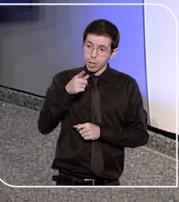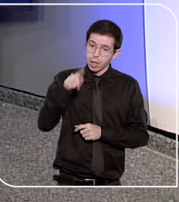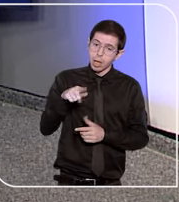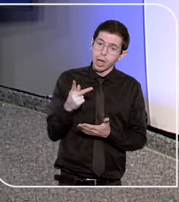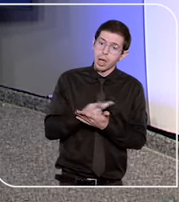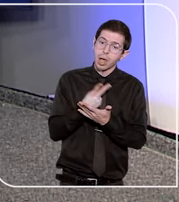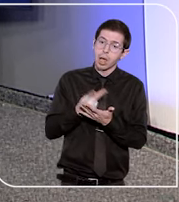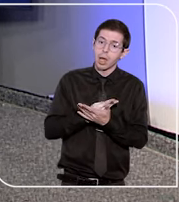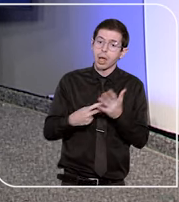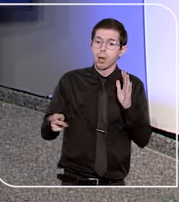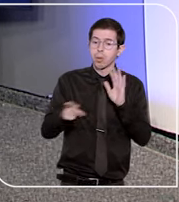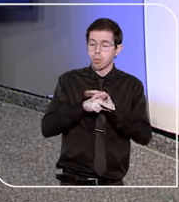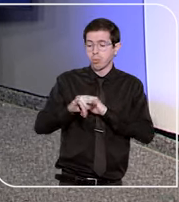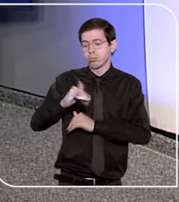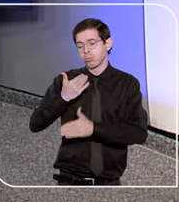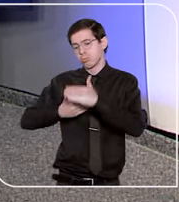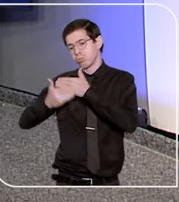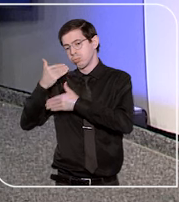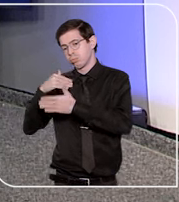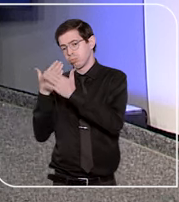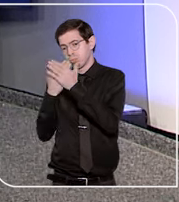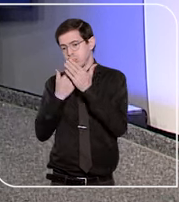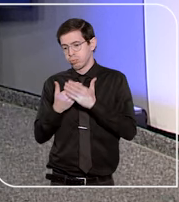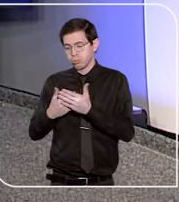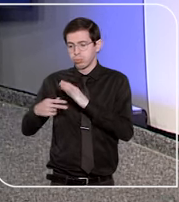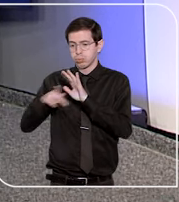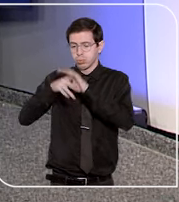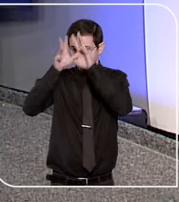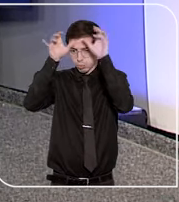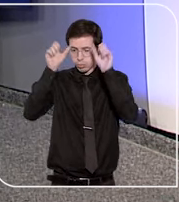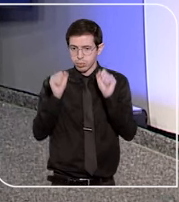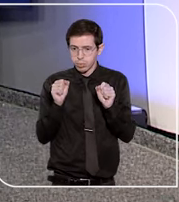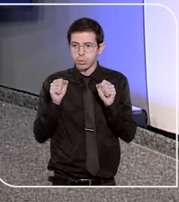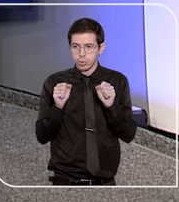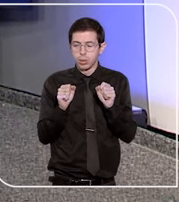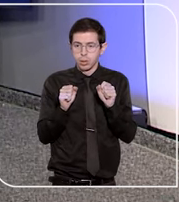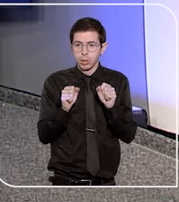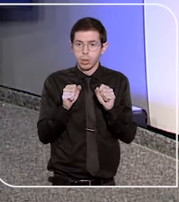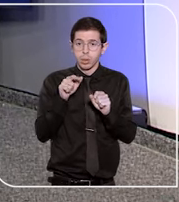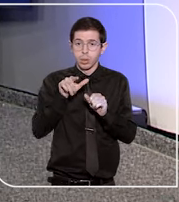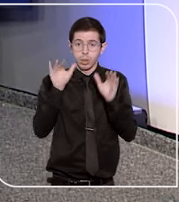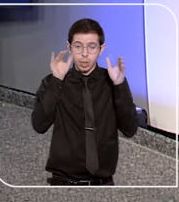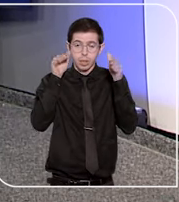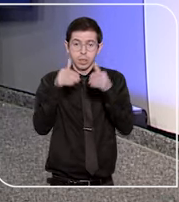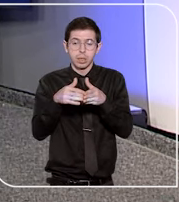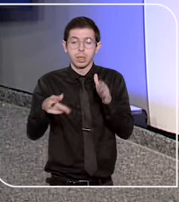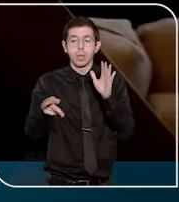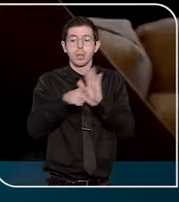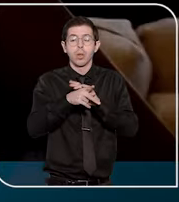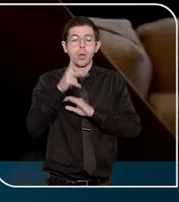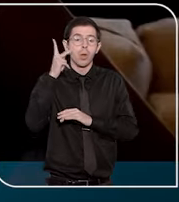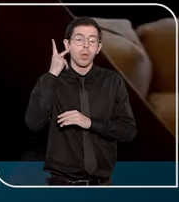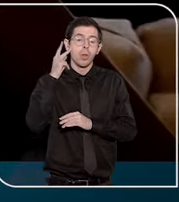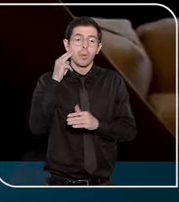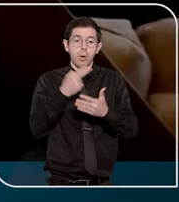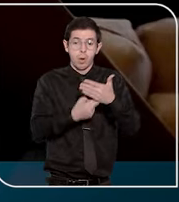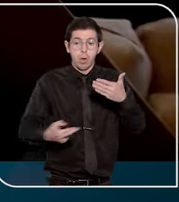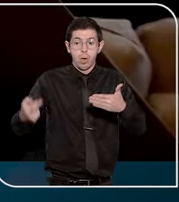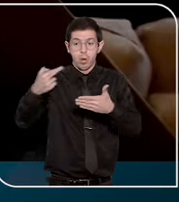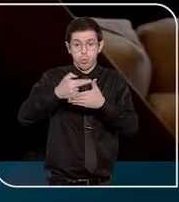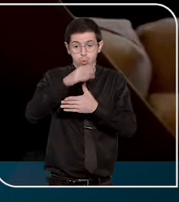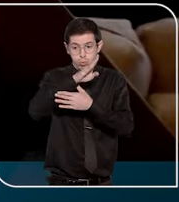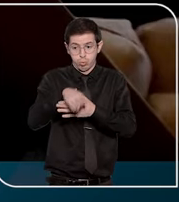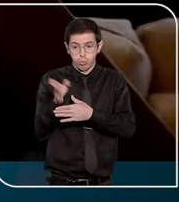segundo a jurisprudência dos tribunais. E, nesse sentido, o mais comum são recursos que têm o segmento negado